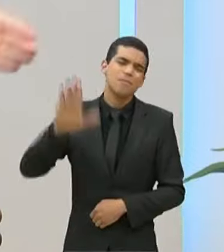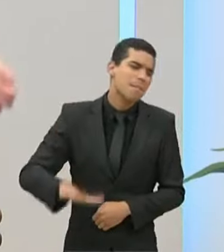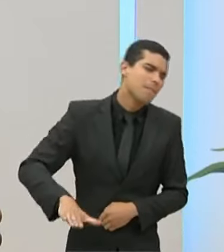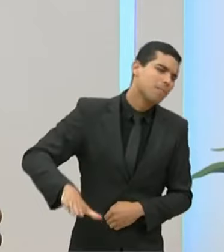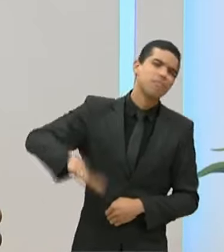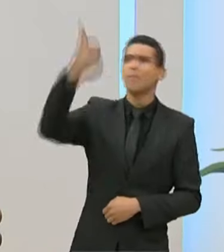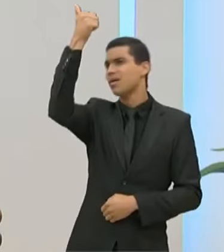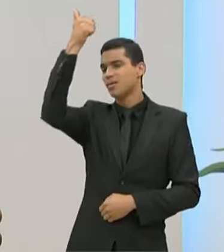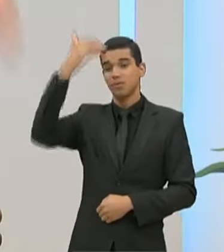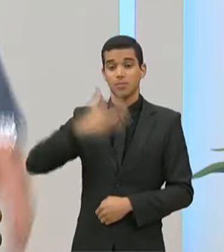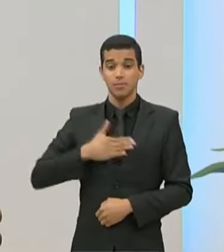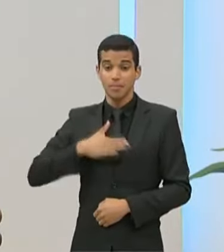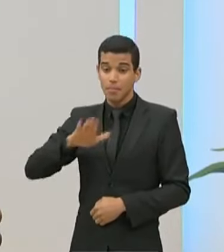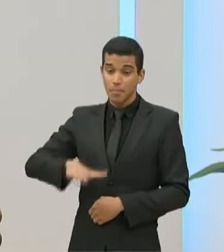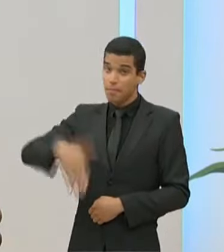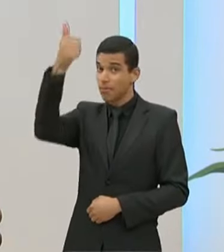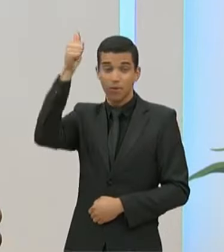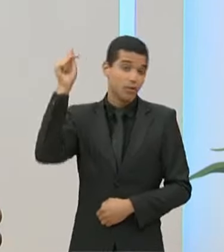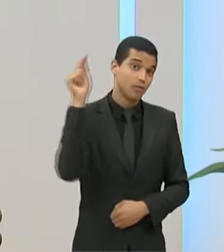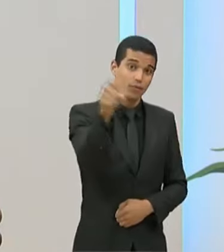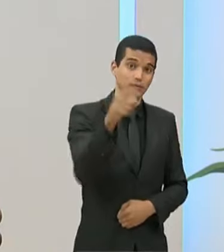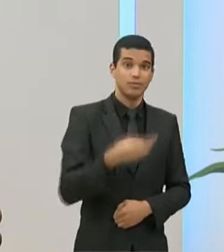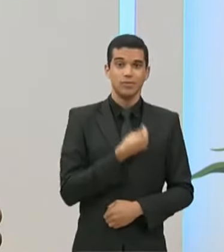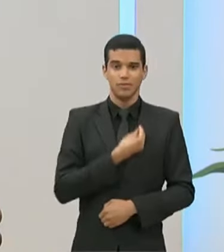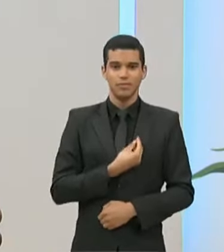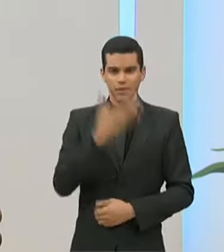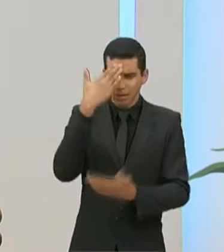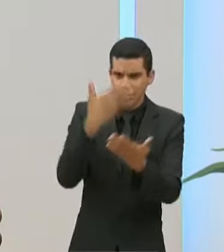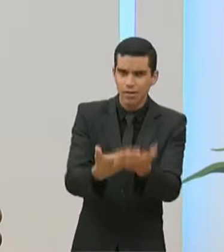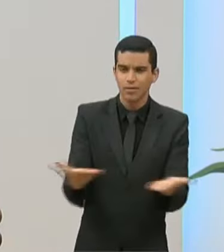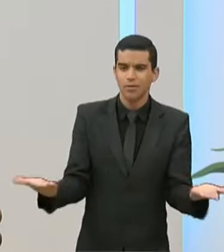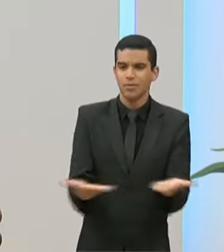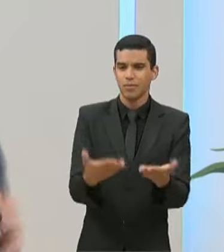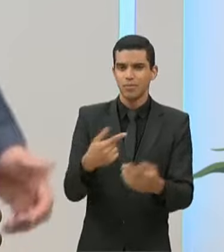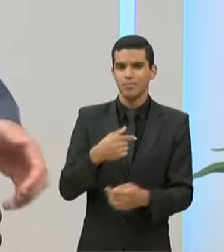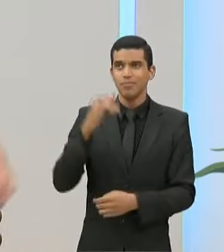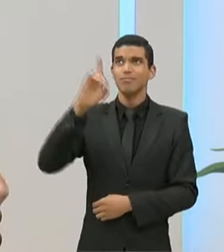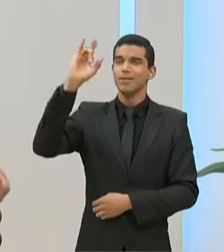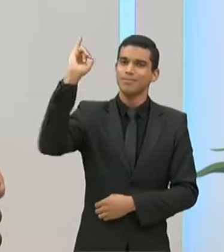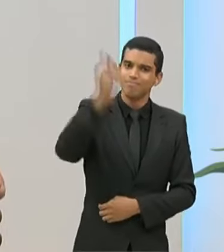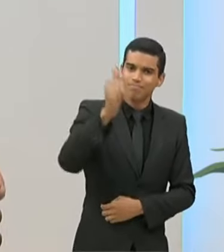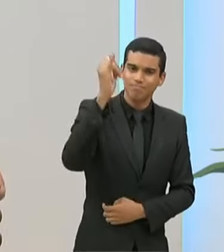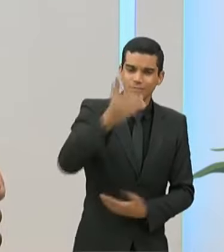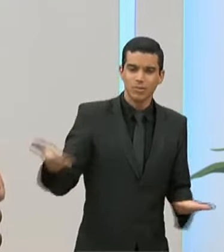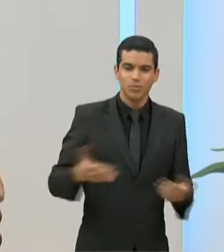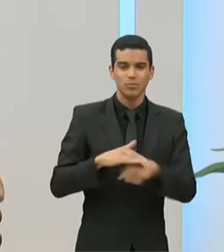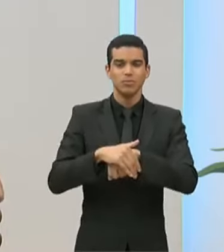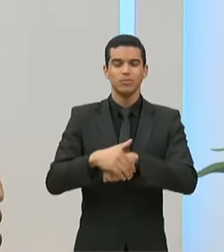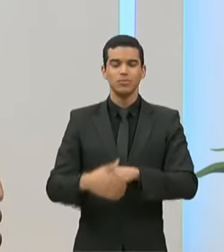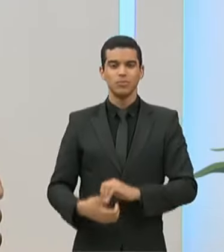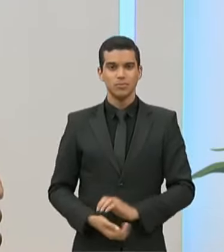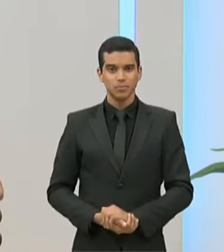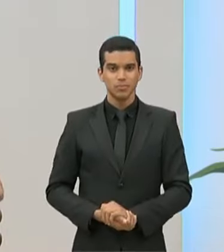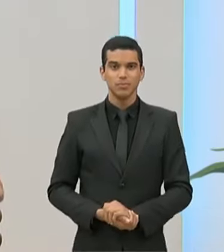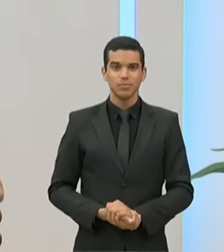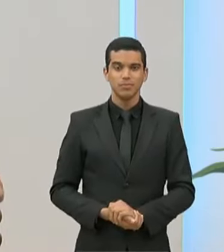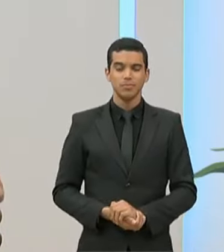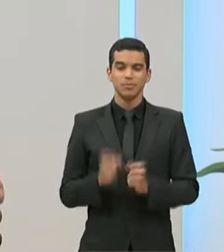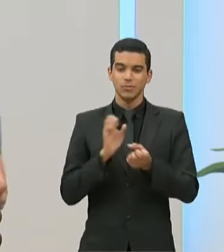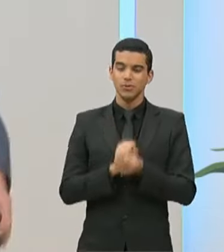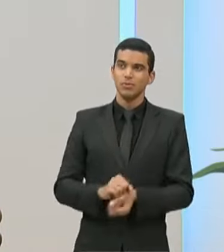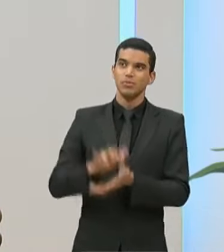melhor lugar para mim e para a tua vida. Recebe essa palavra da parte de Deus nessa noite.